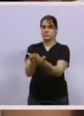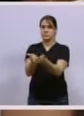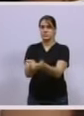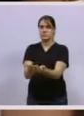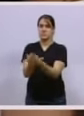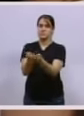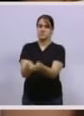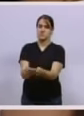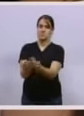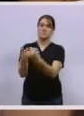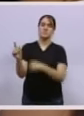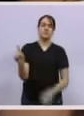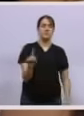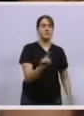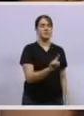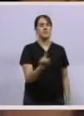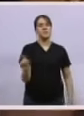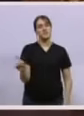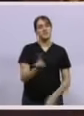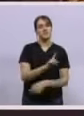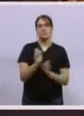mar. Não dá